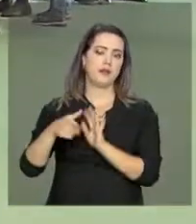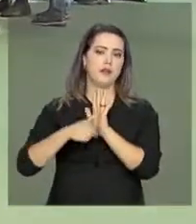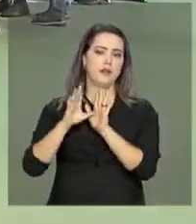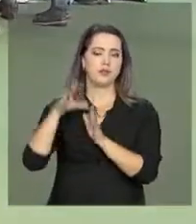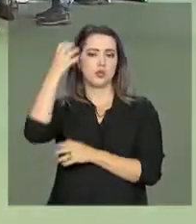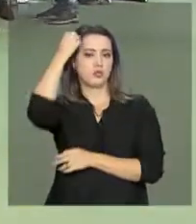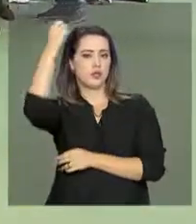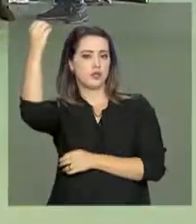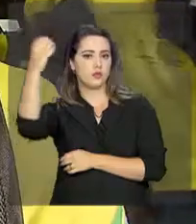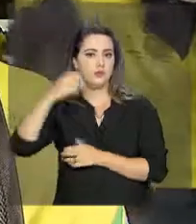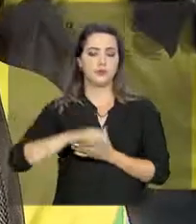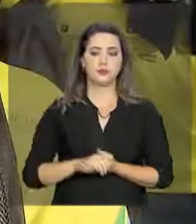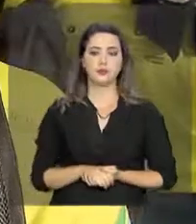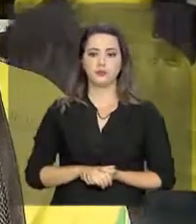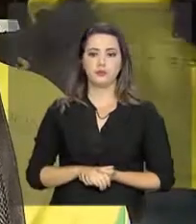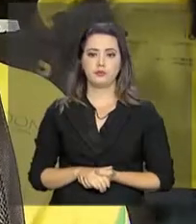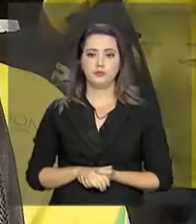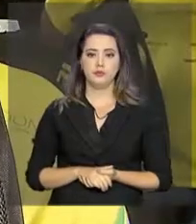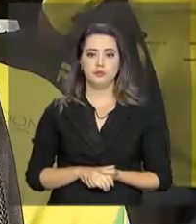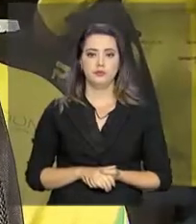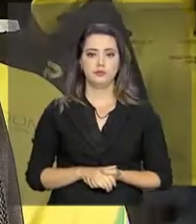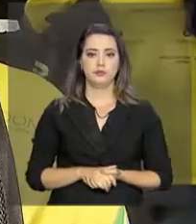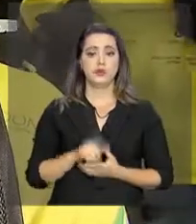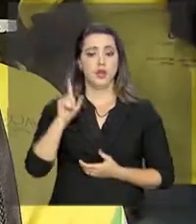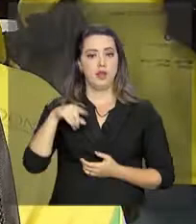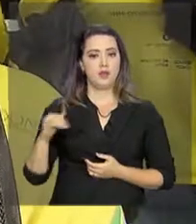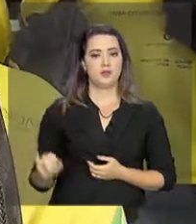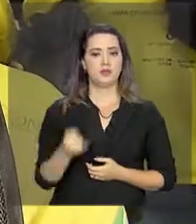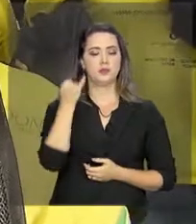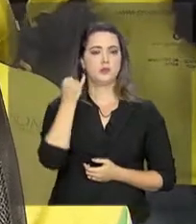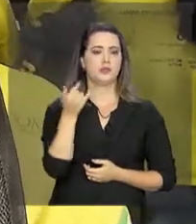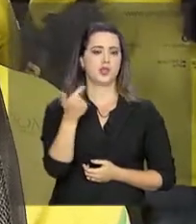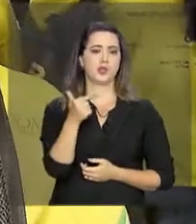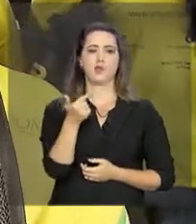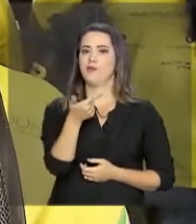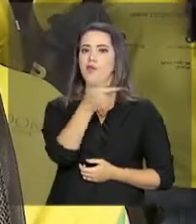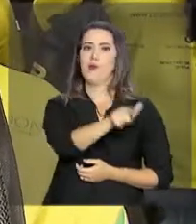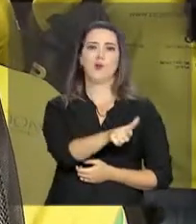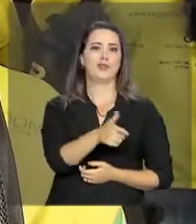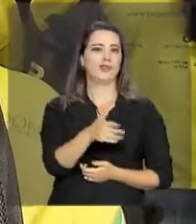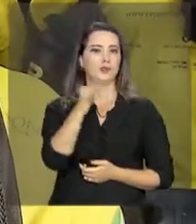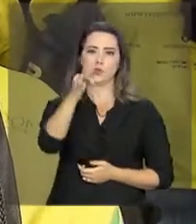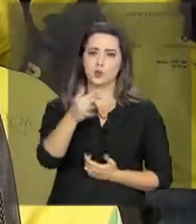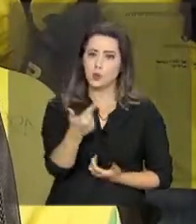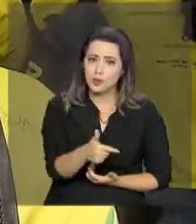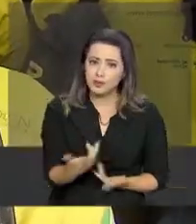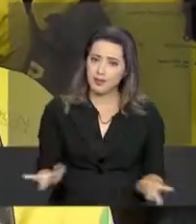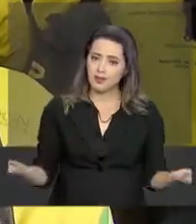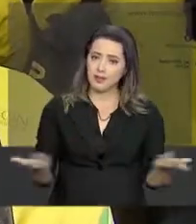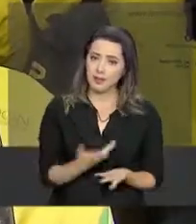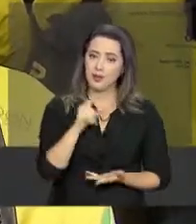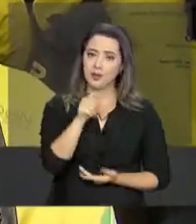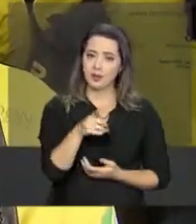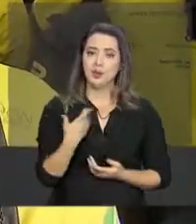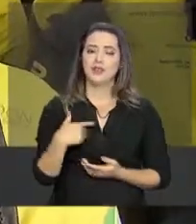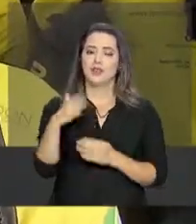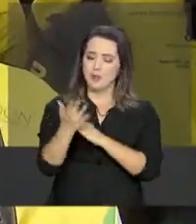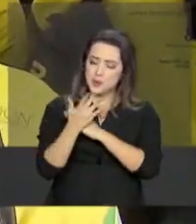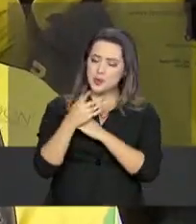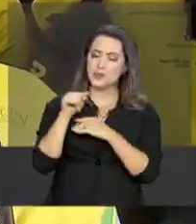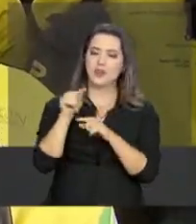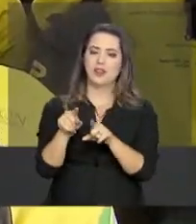os municípios. Acredito que seja uma oportunidade que eu não vou ter novamente na minha vida, algo que vai agregar tanto para mim quanto